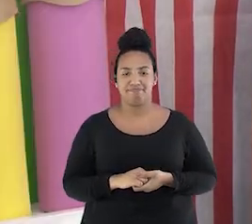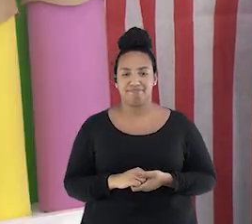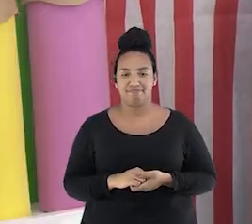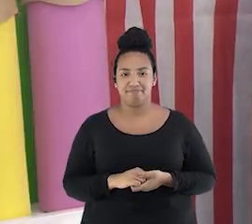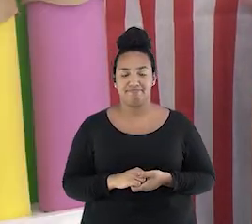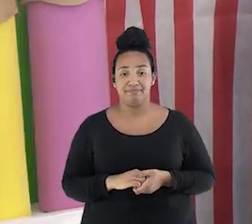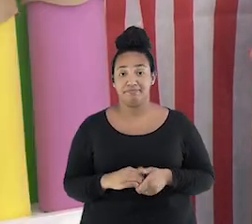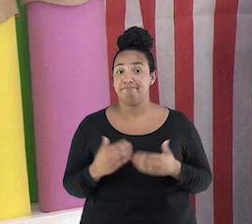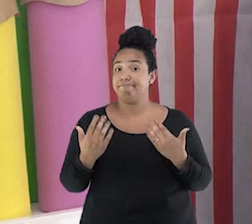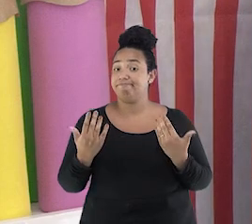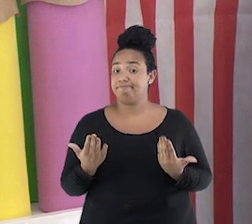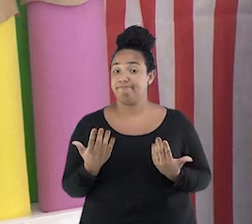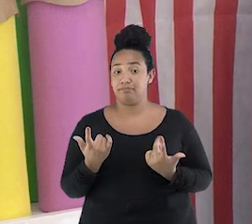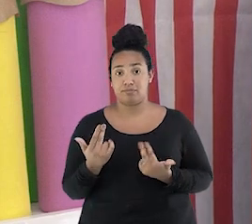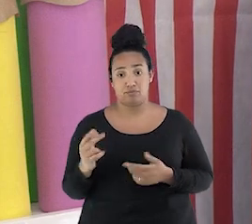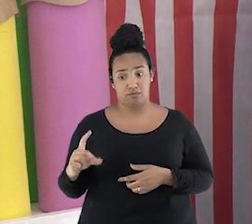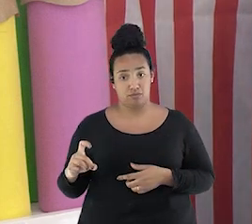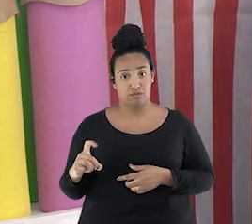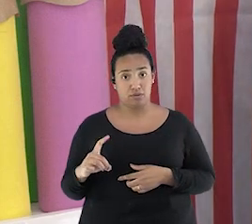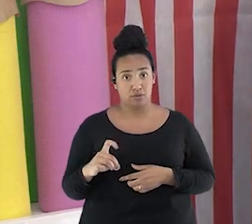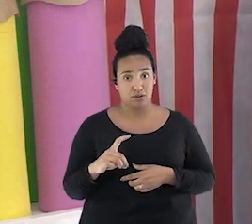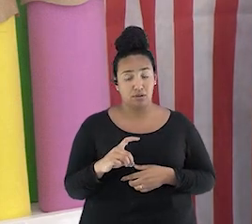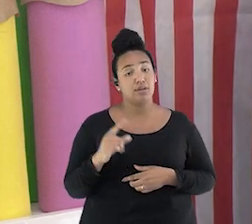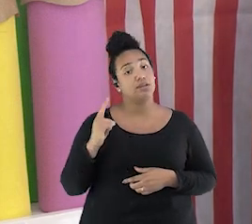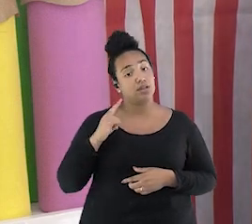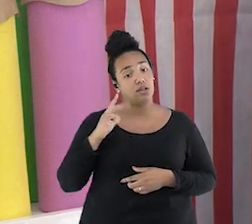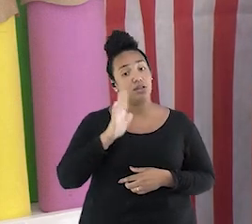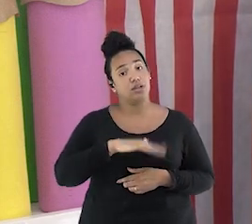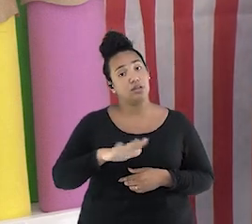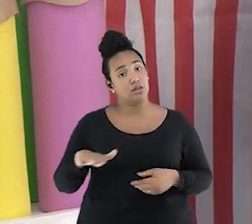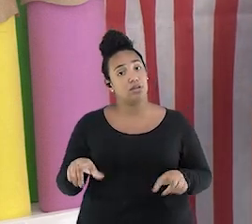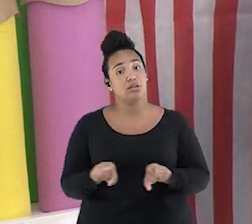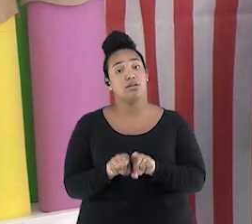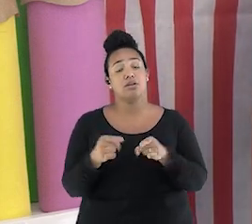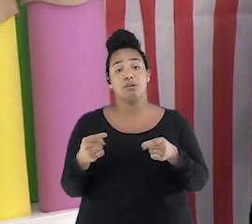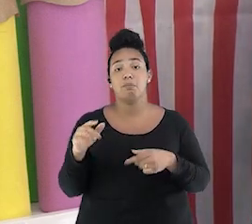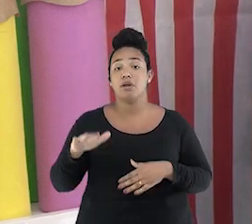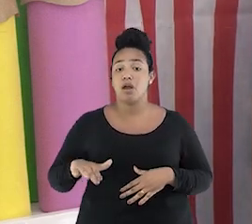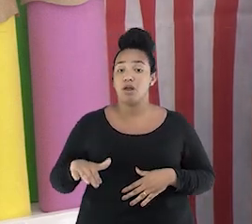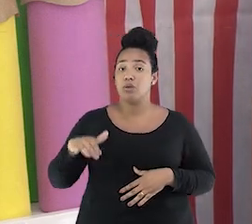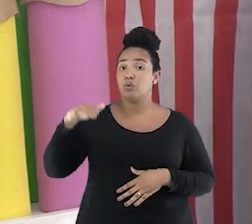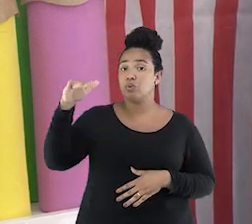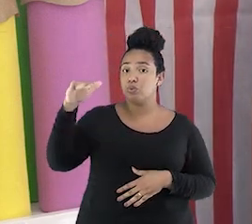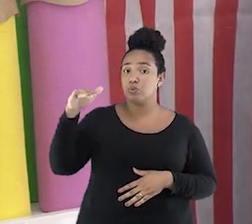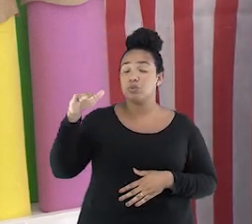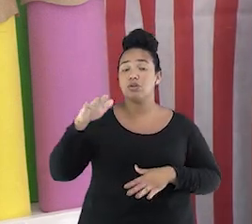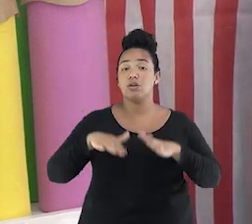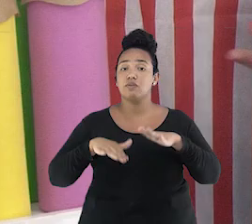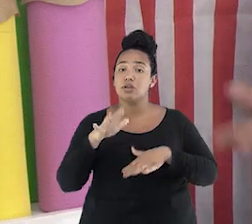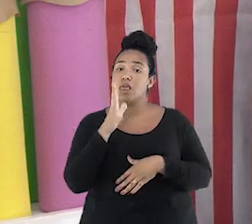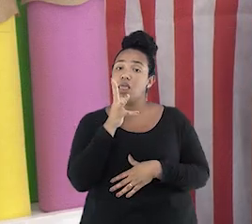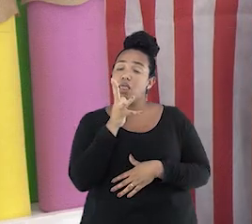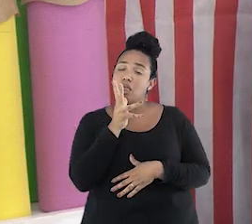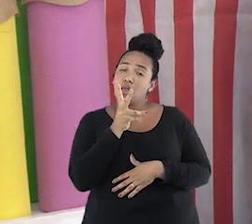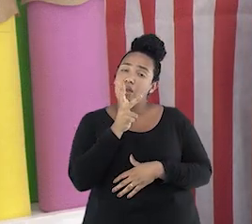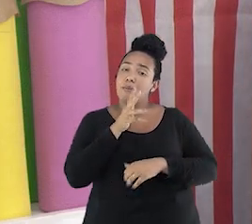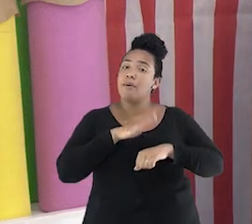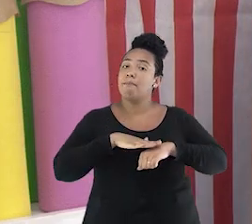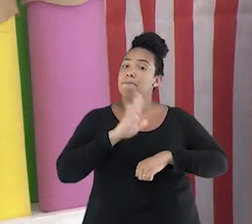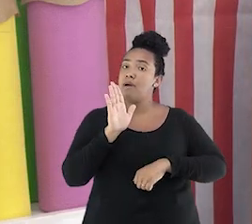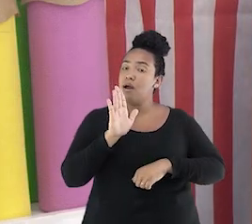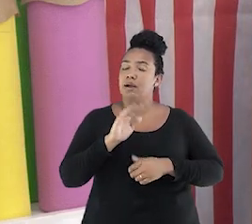Bom, assim como Lúcia, existem crianças e até adultos que levam tempo para fazer as